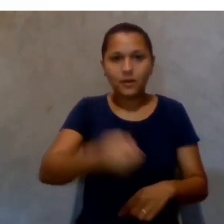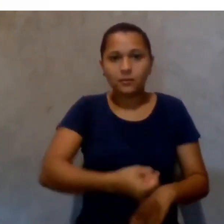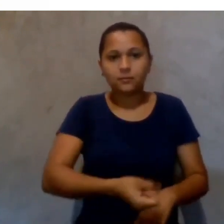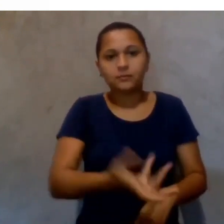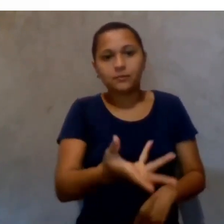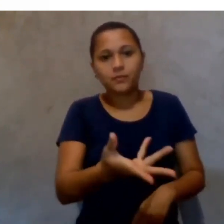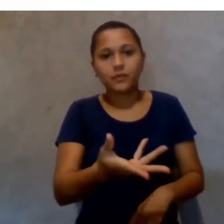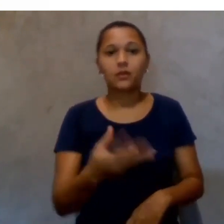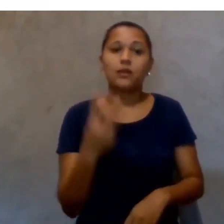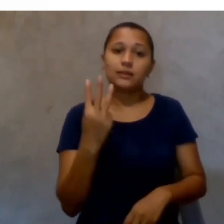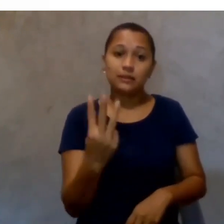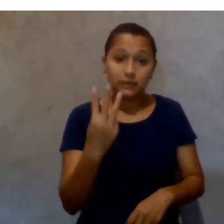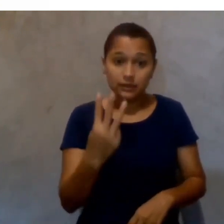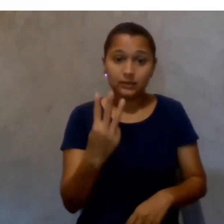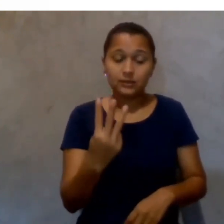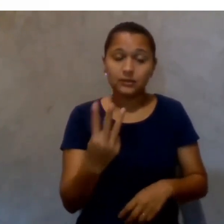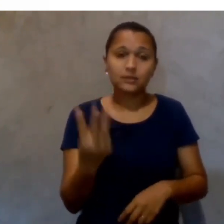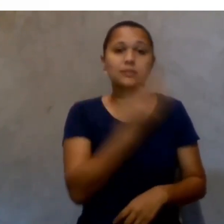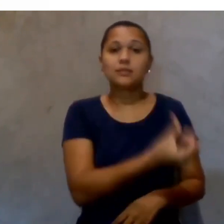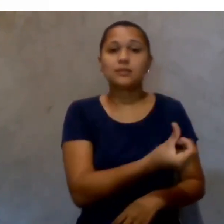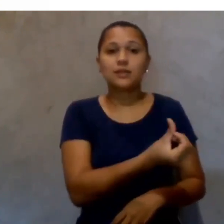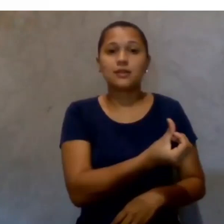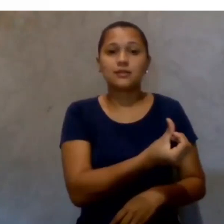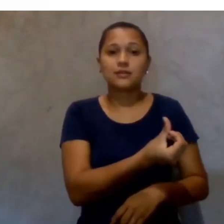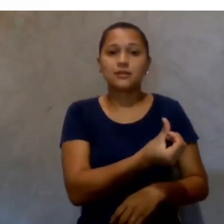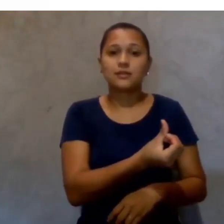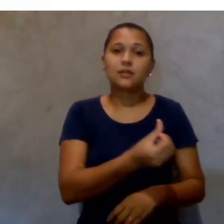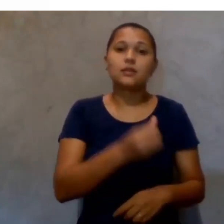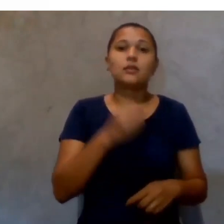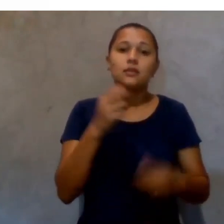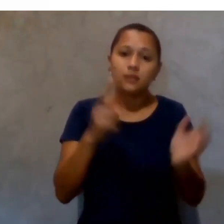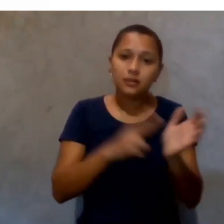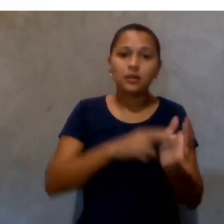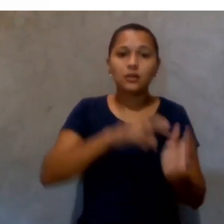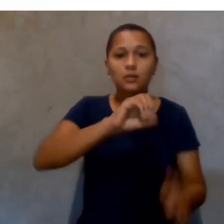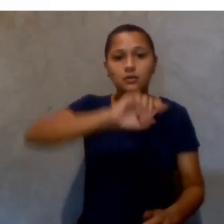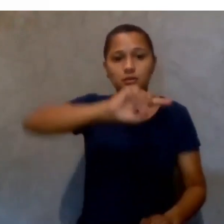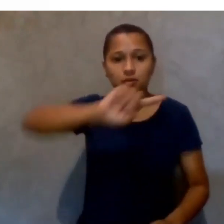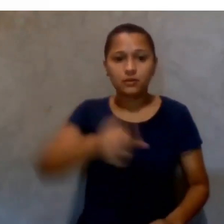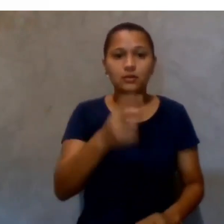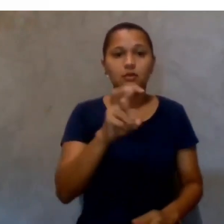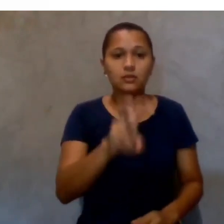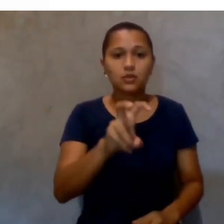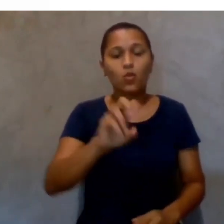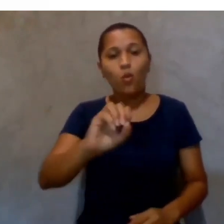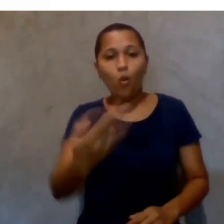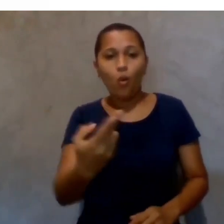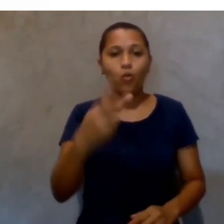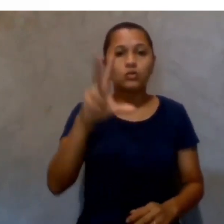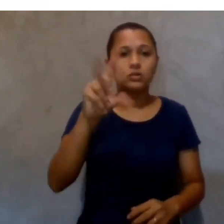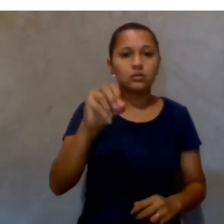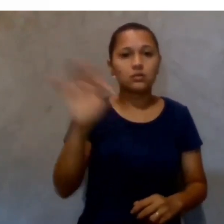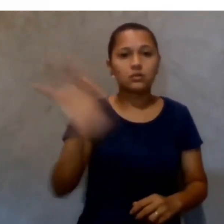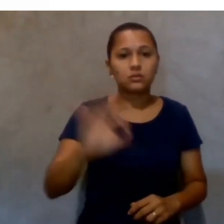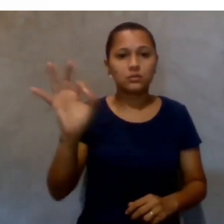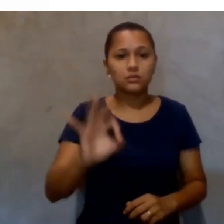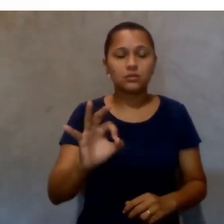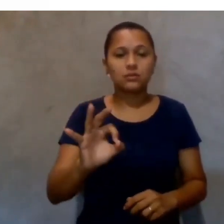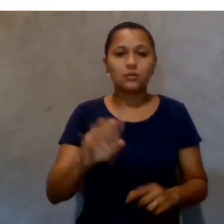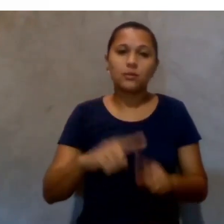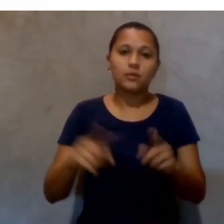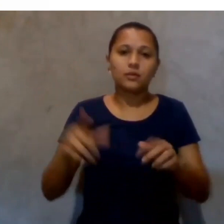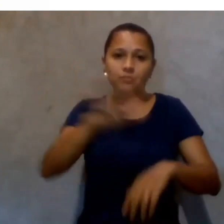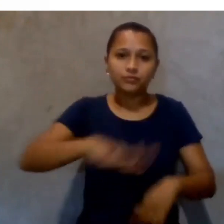vamos calcular a razão entre o número de elementos do evento e o número de elementos do espaço amostral. Ou seja,